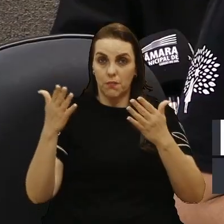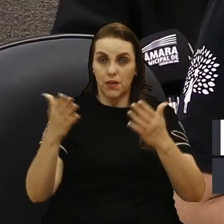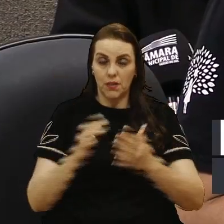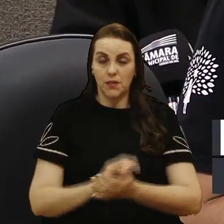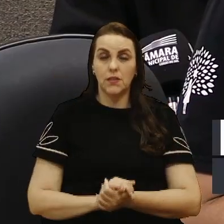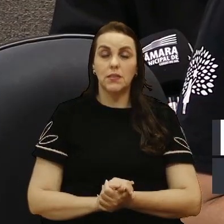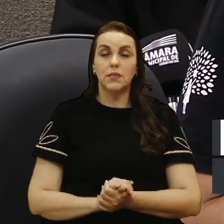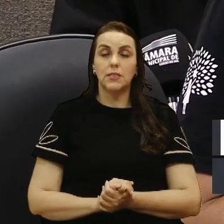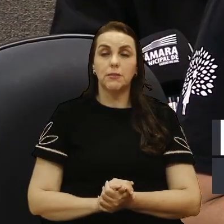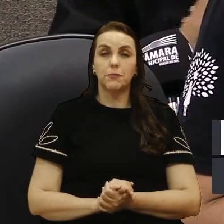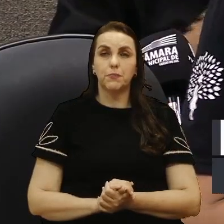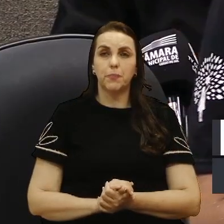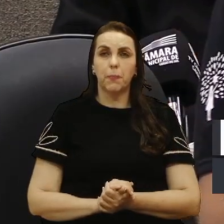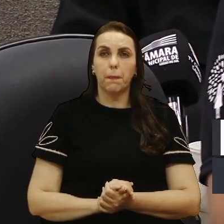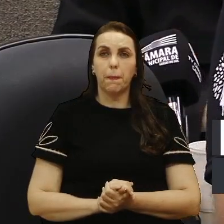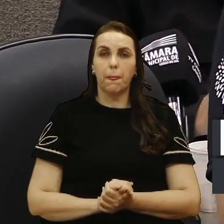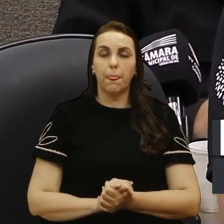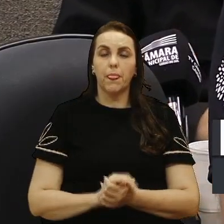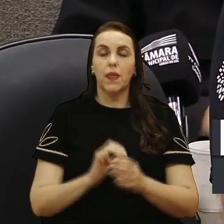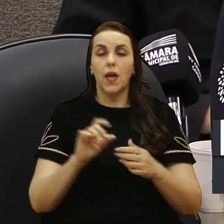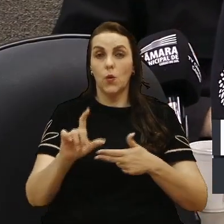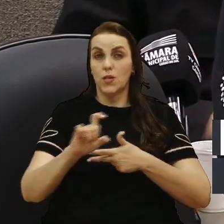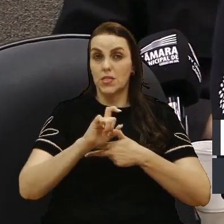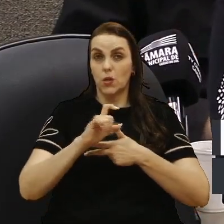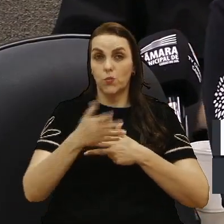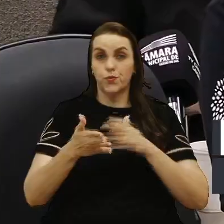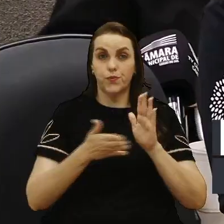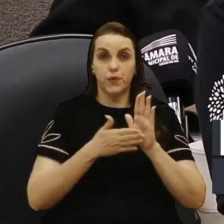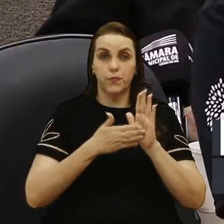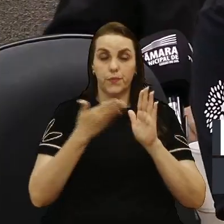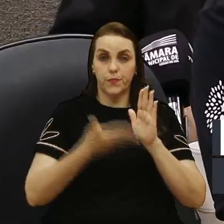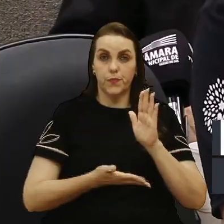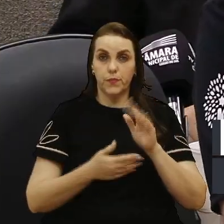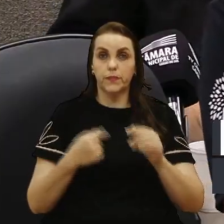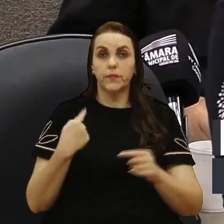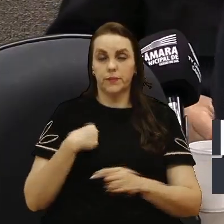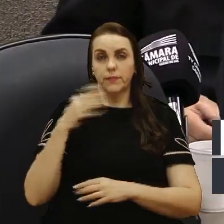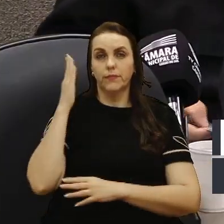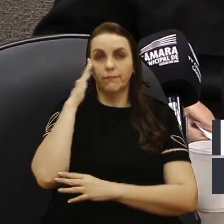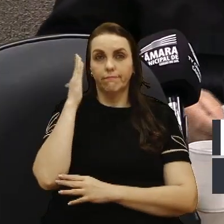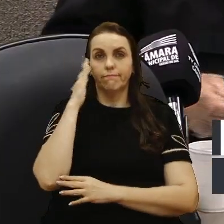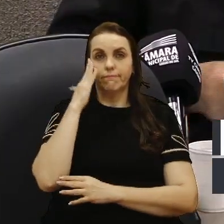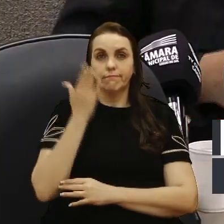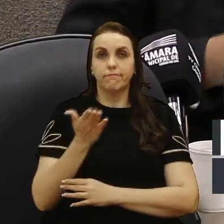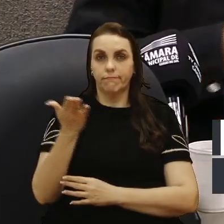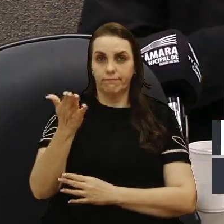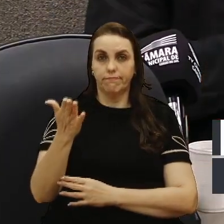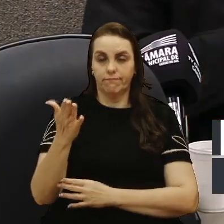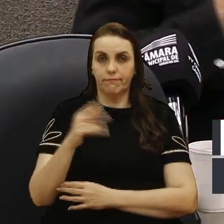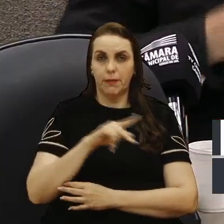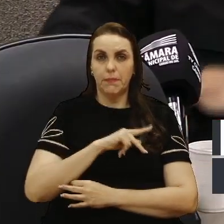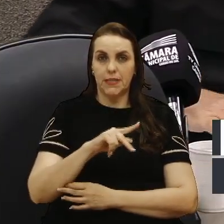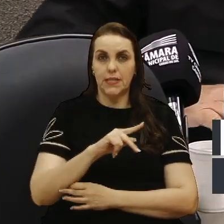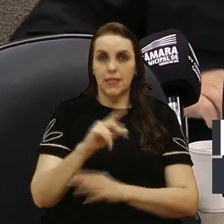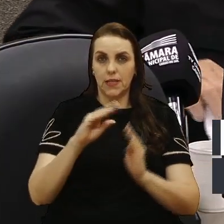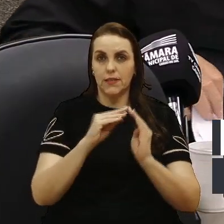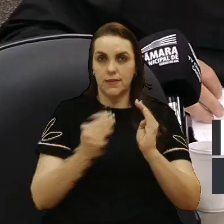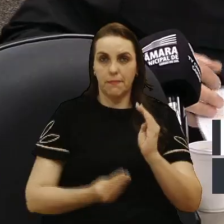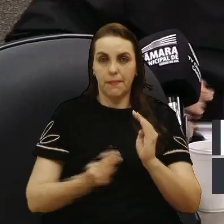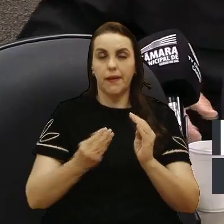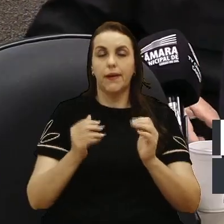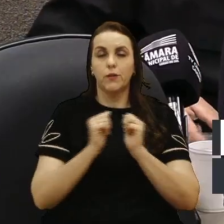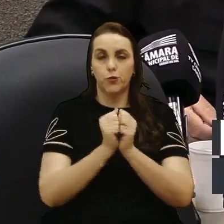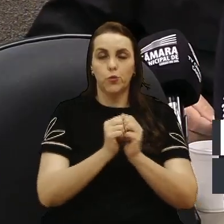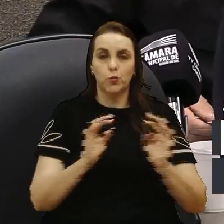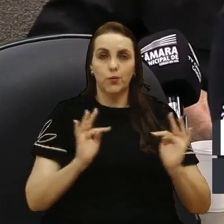ao Poder Executivo por essa proposta, que eu sei que o senhor, quando esteve à frente, juntamente com seus técnicos